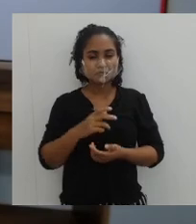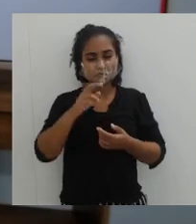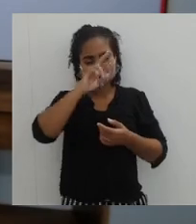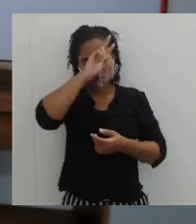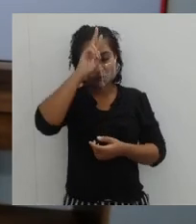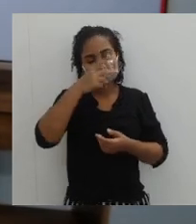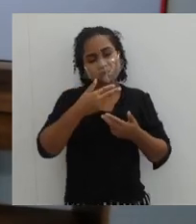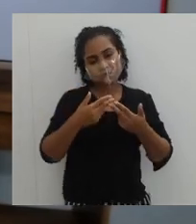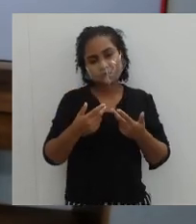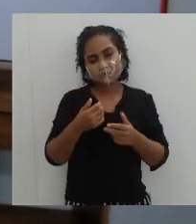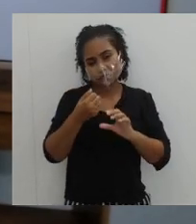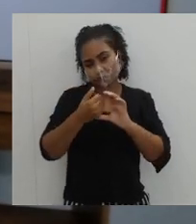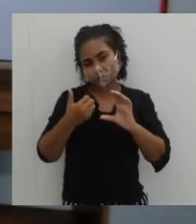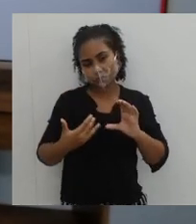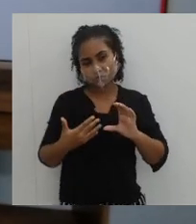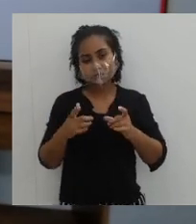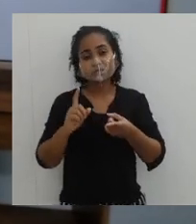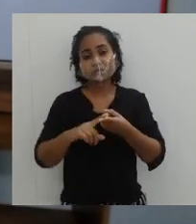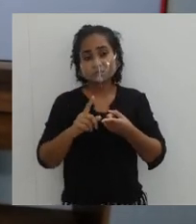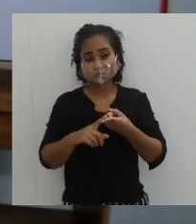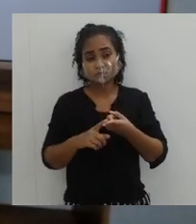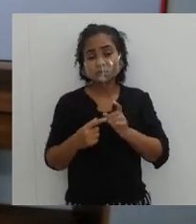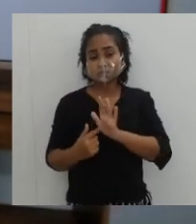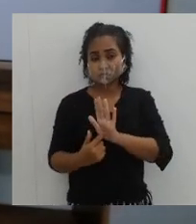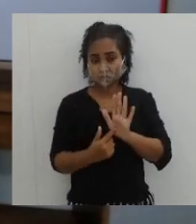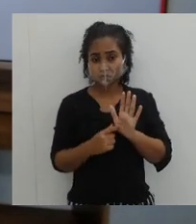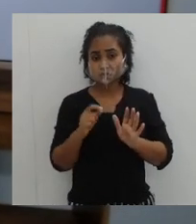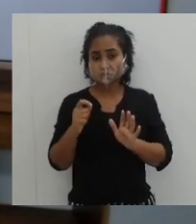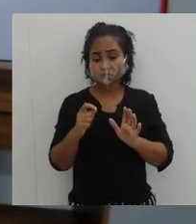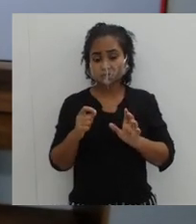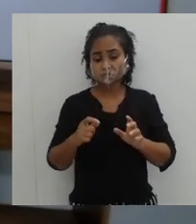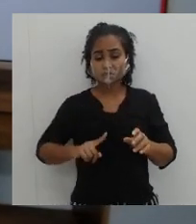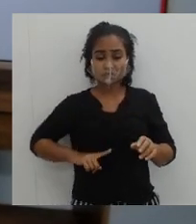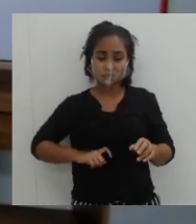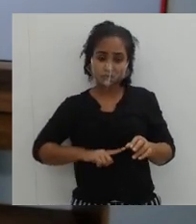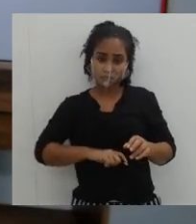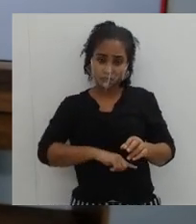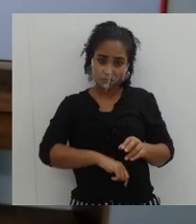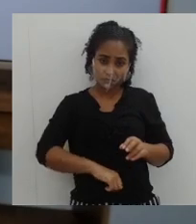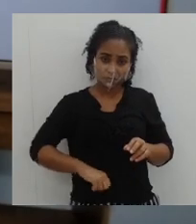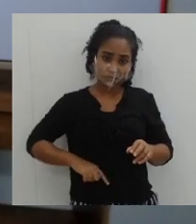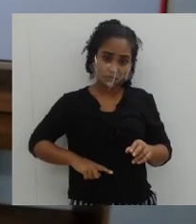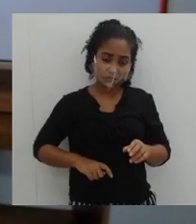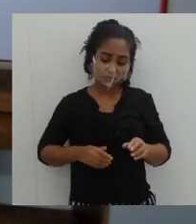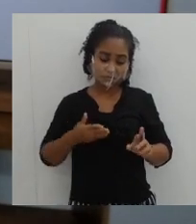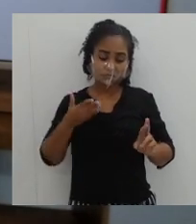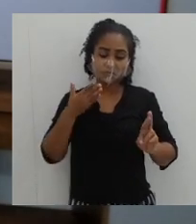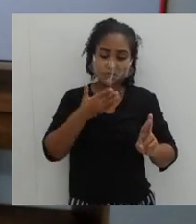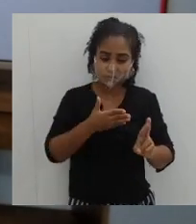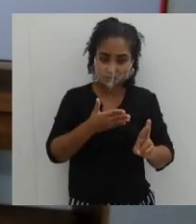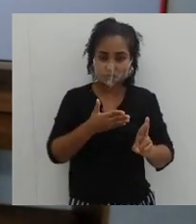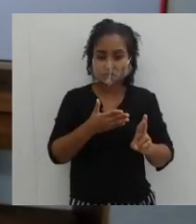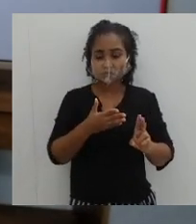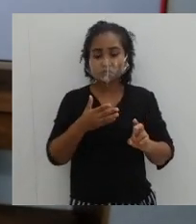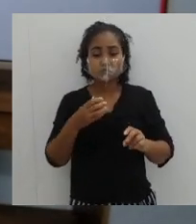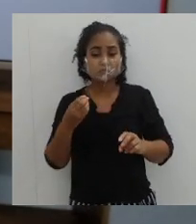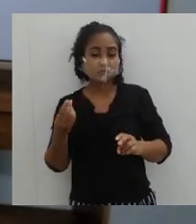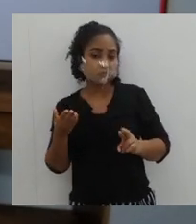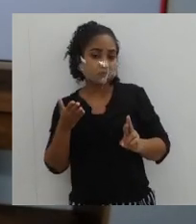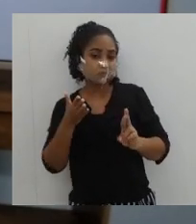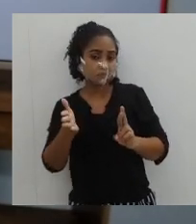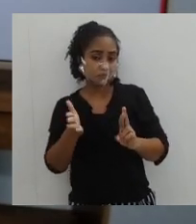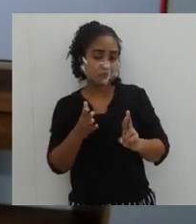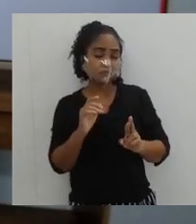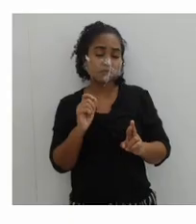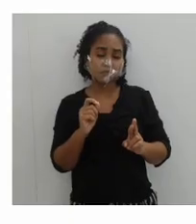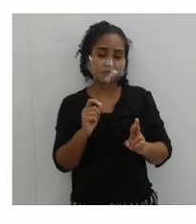pode classificar também os parasitas, se eles são parasitas diretos ou parasitas indiretos. Parasitas